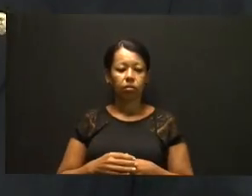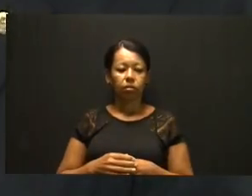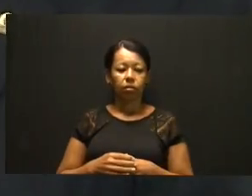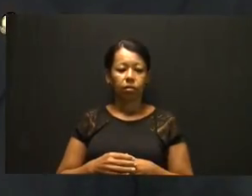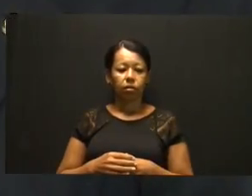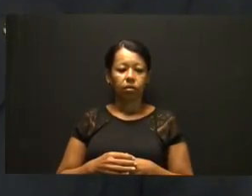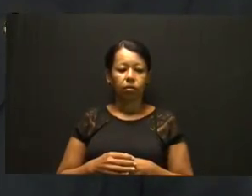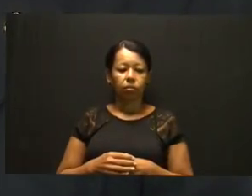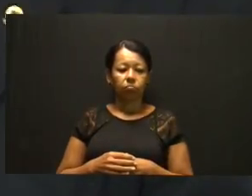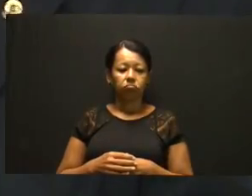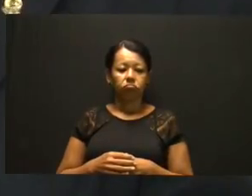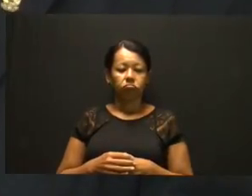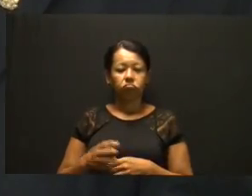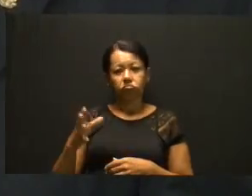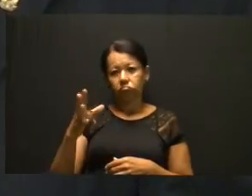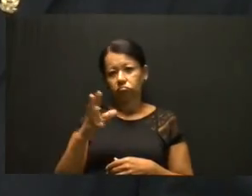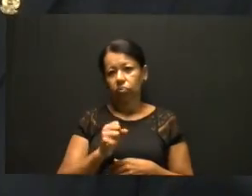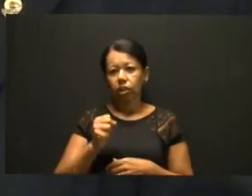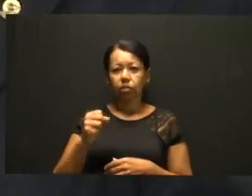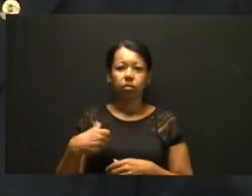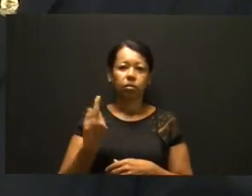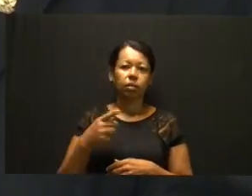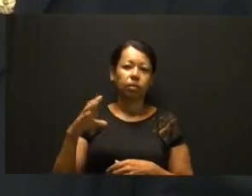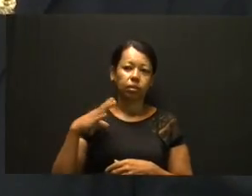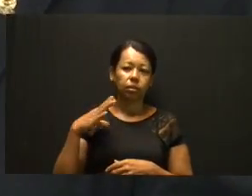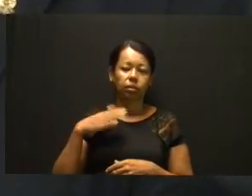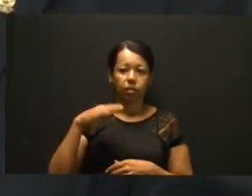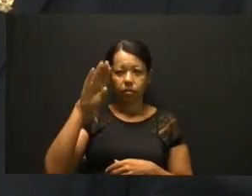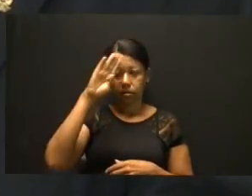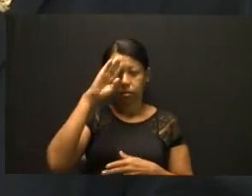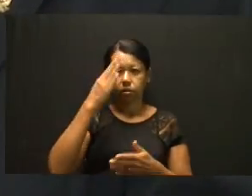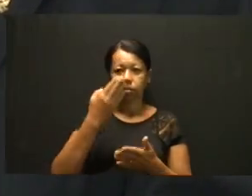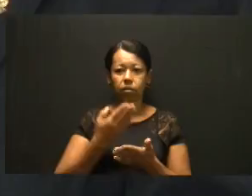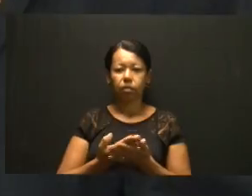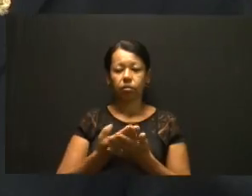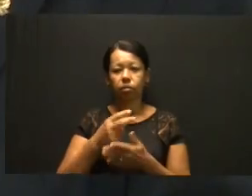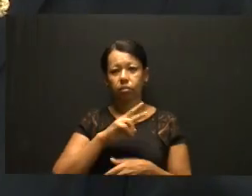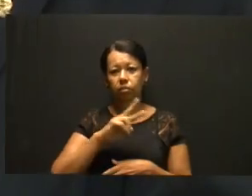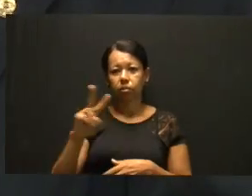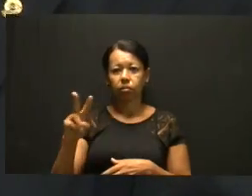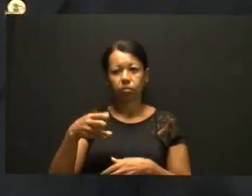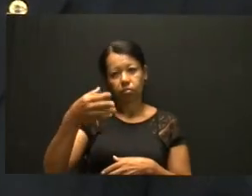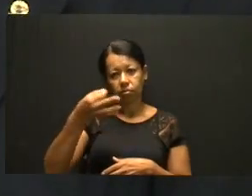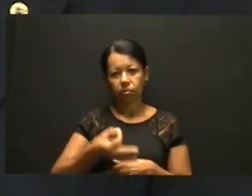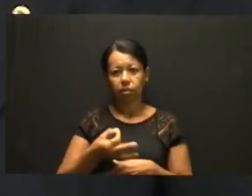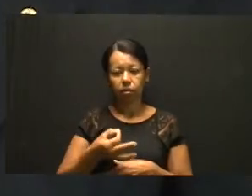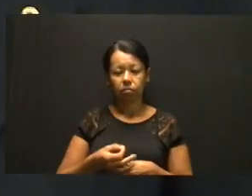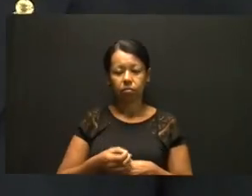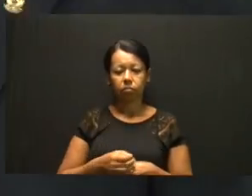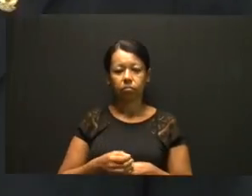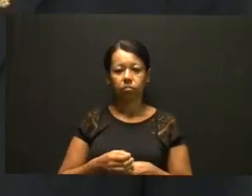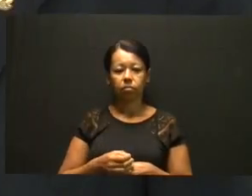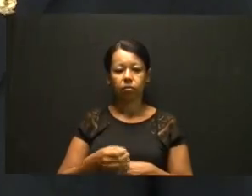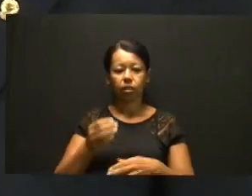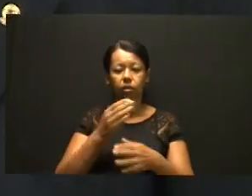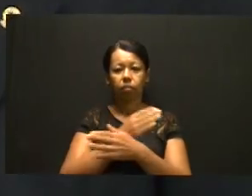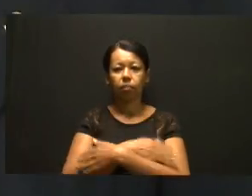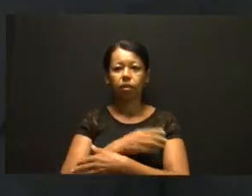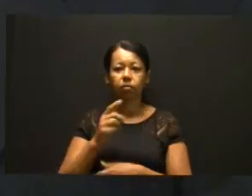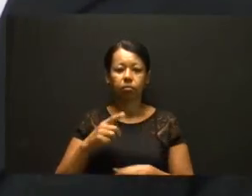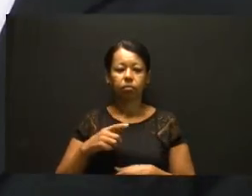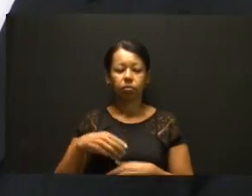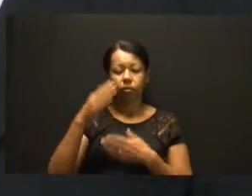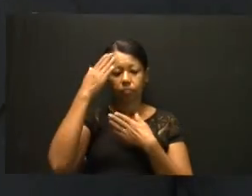resgate para a nossa cidade. Acreditamos no sucesso, acreditamos que tudo vai dar certo, se Deus quiser. Um abraço e até a próxima. Um abraço, muito